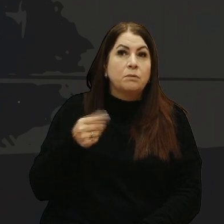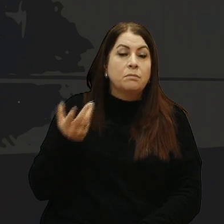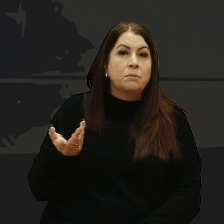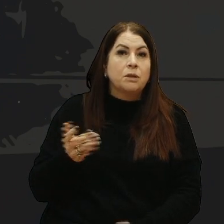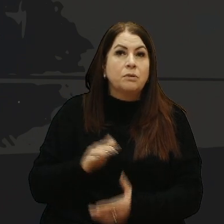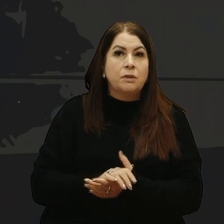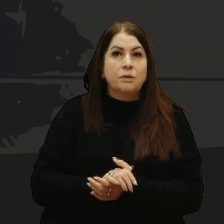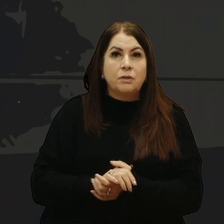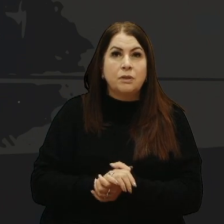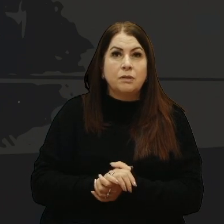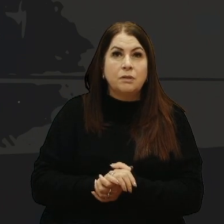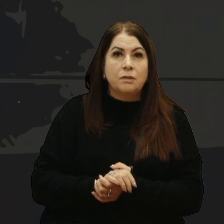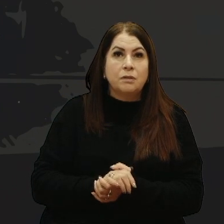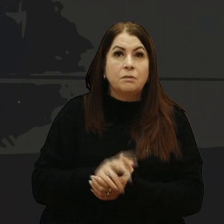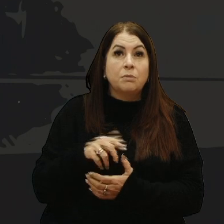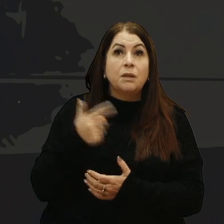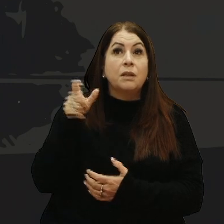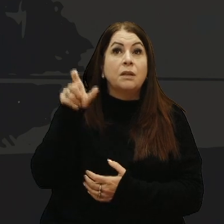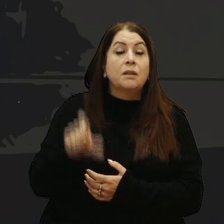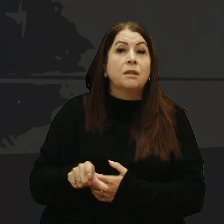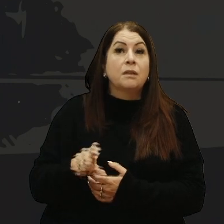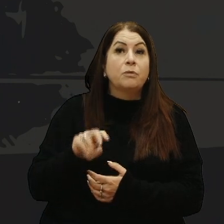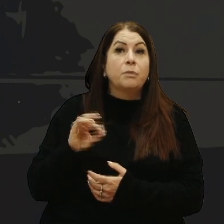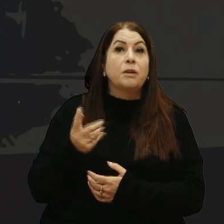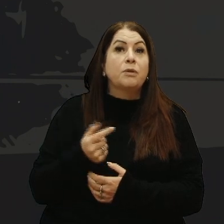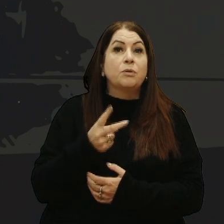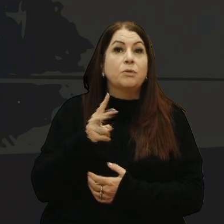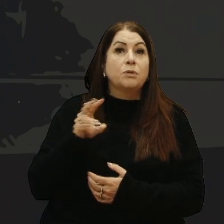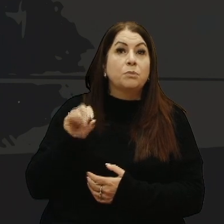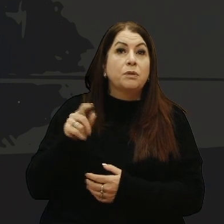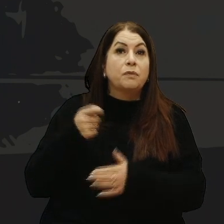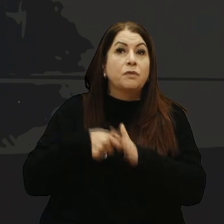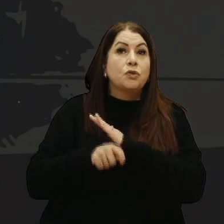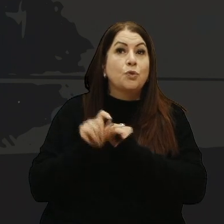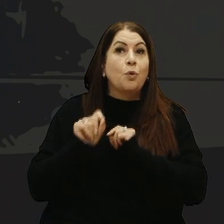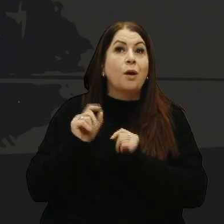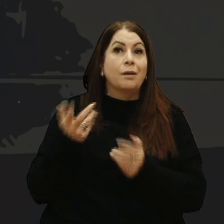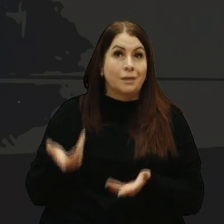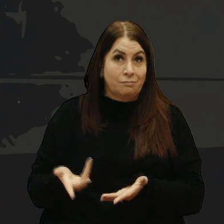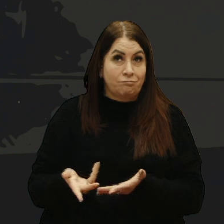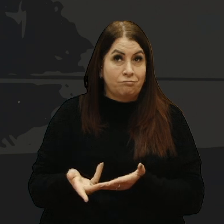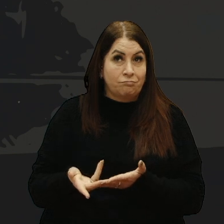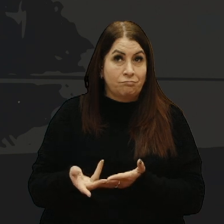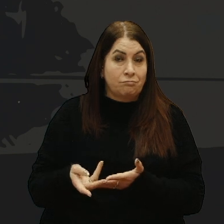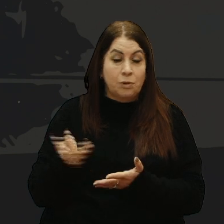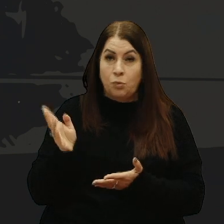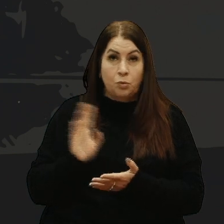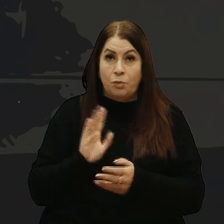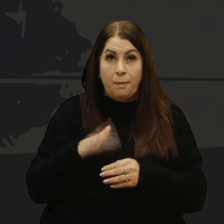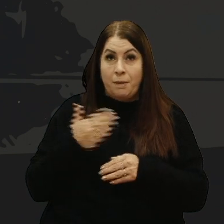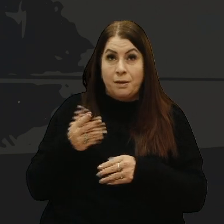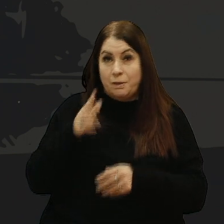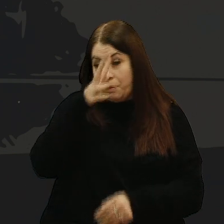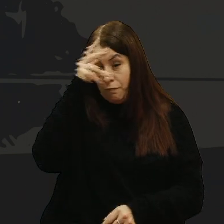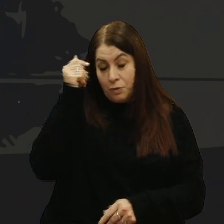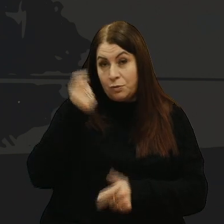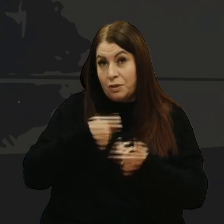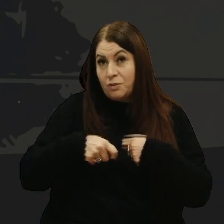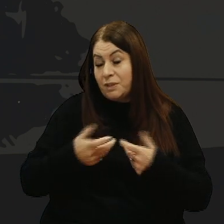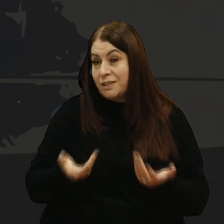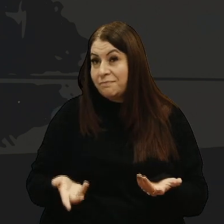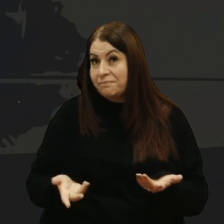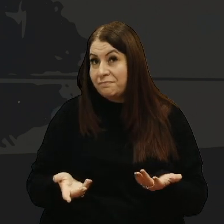1.250.000. Para quem vai ficar esse valor? Vai ser investido em quê? Se agora não é mais a prefeitura que